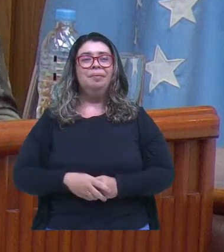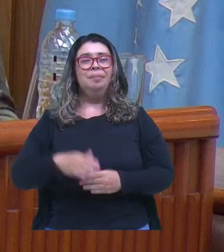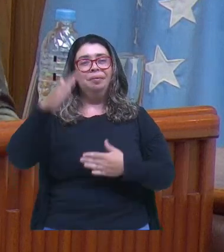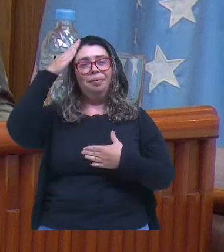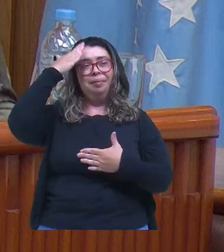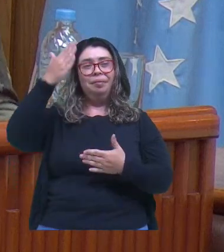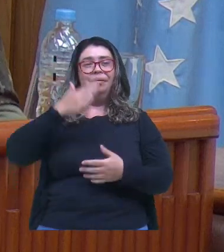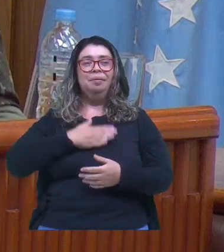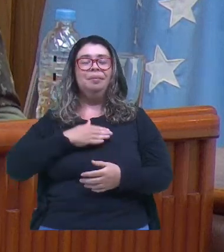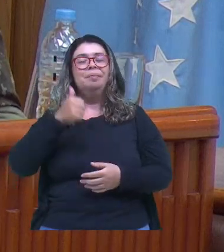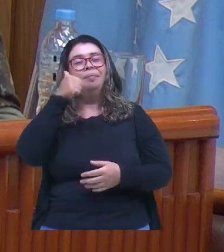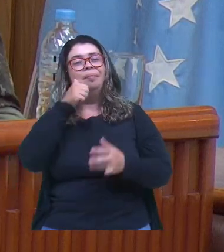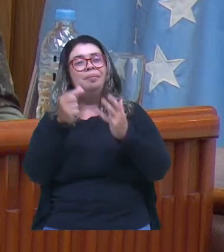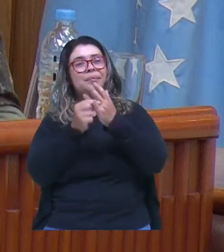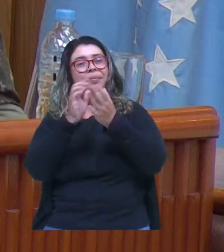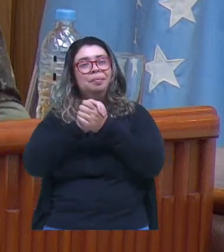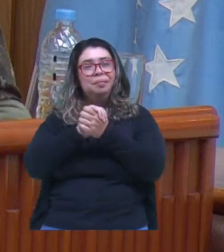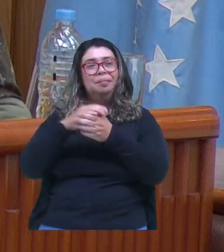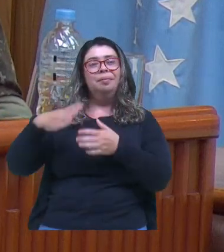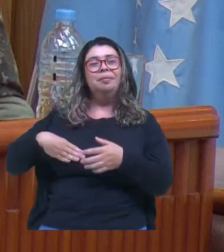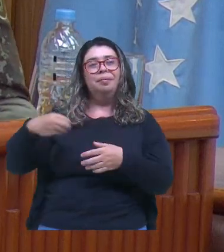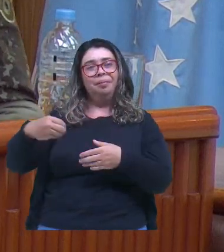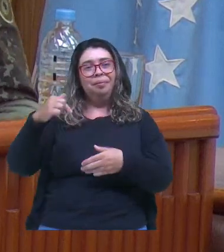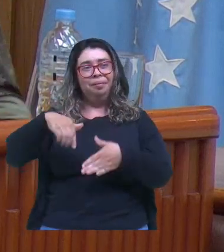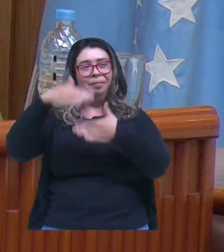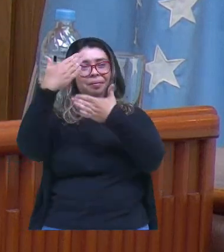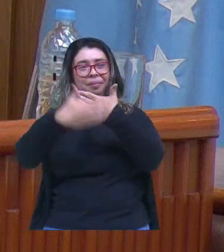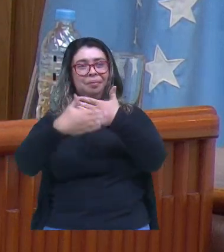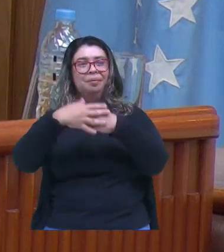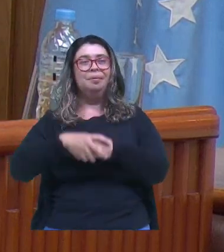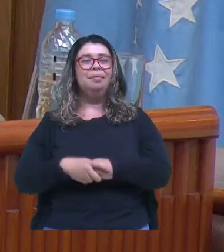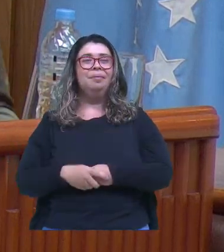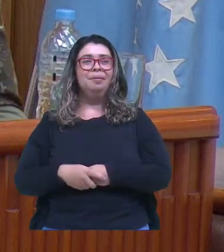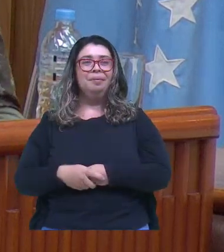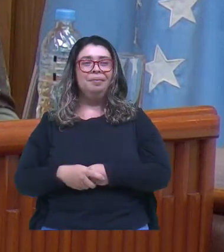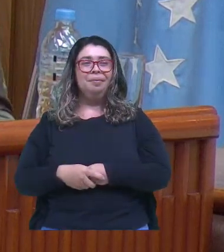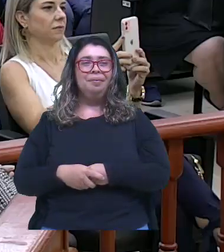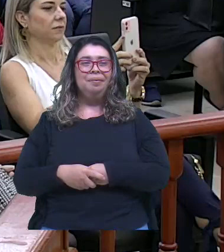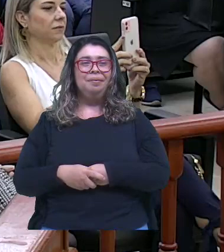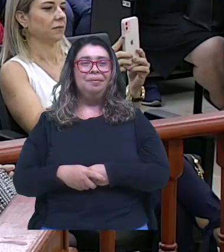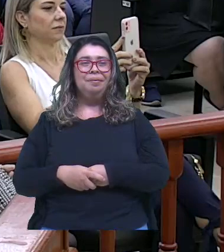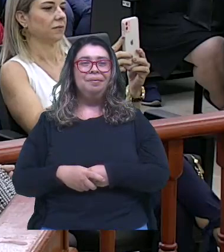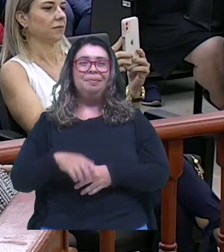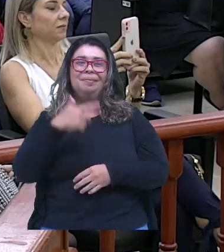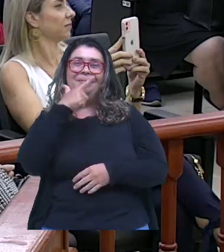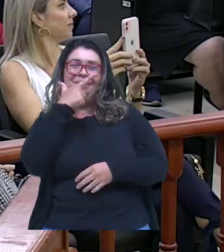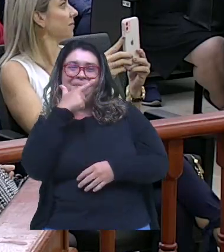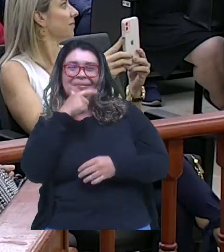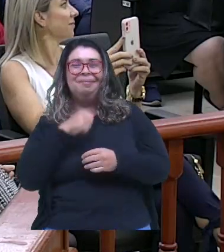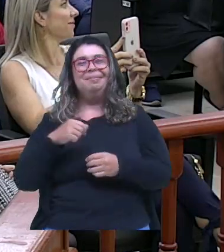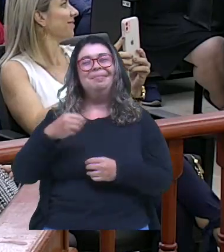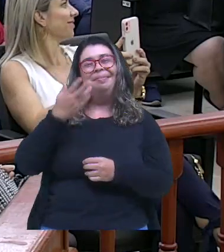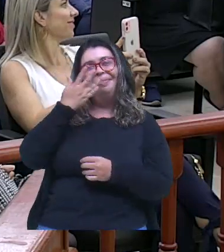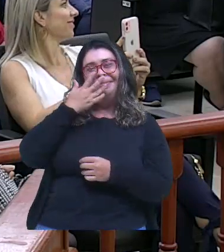agradecer minha querida esposa e meu filho ali presente, então, esse sorridente menininho ali na